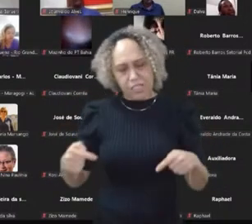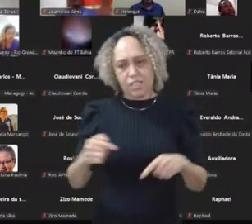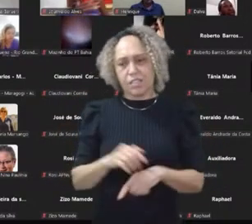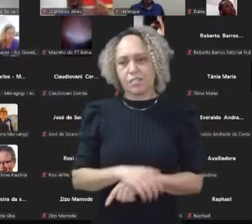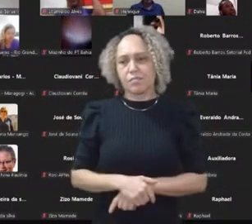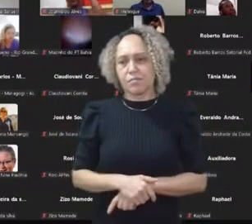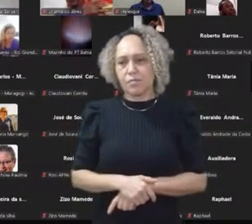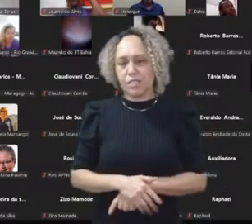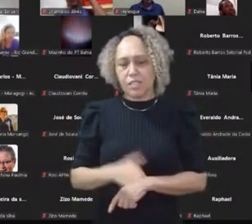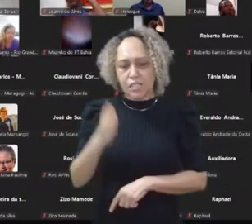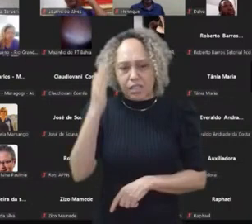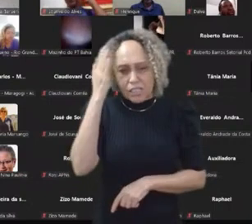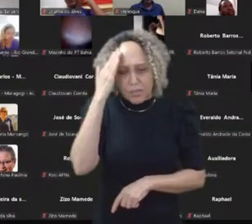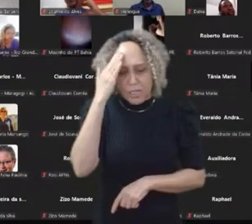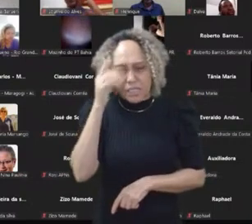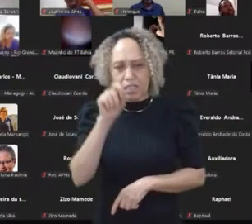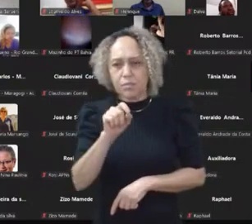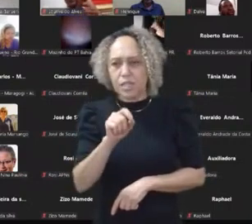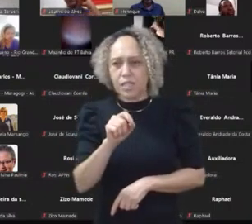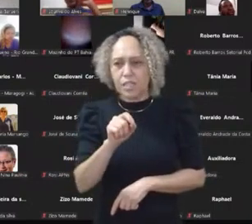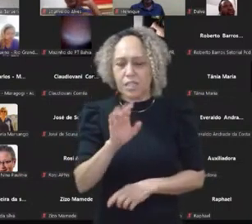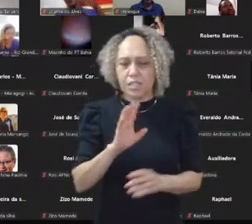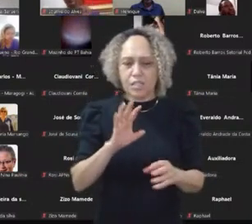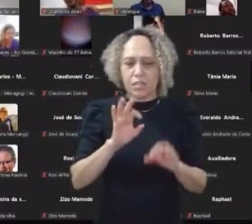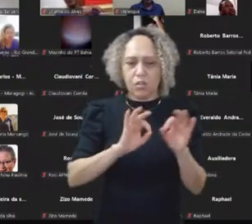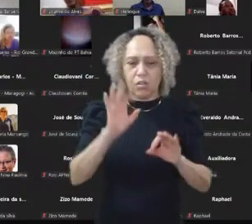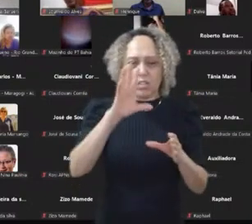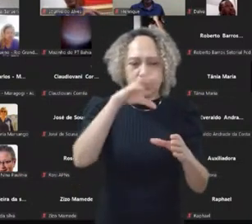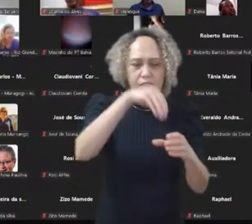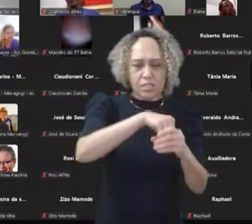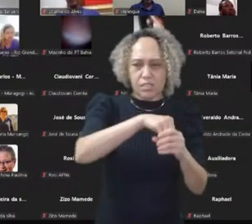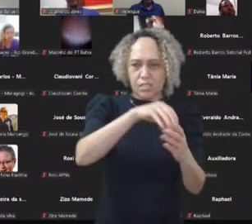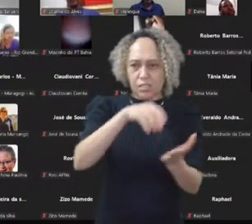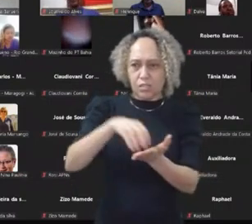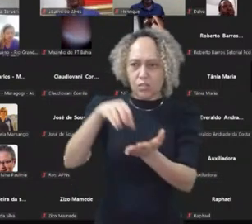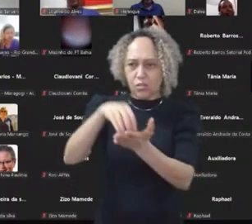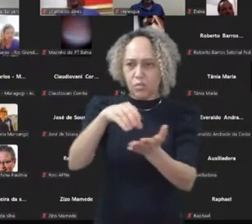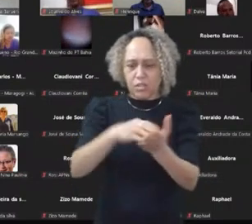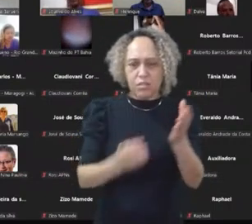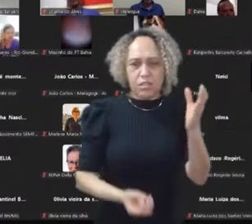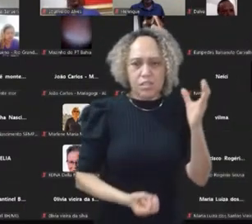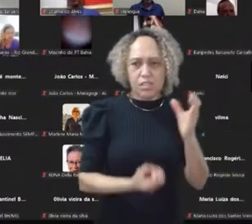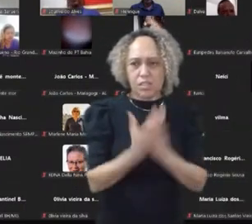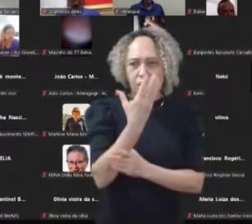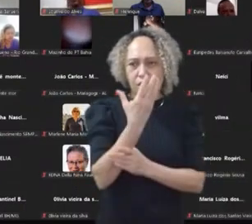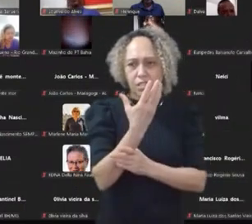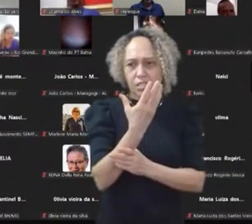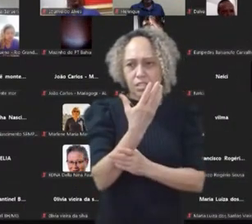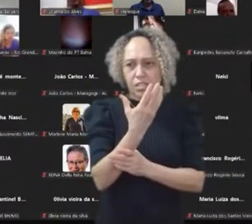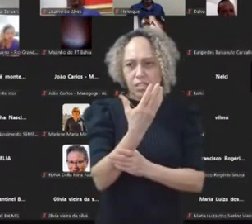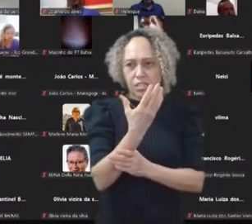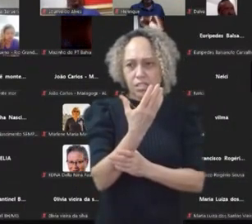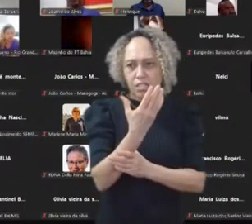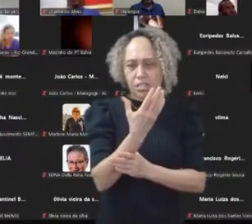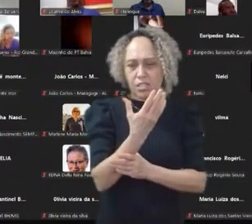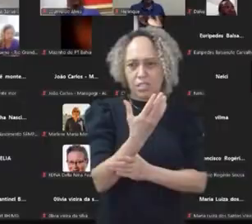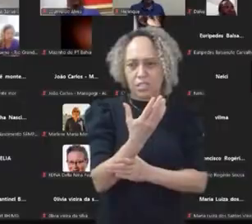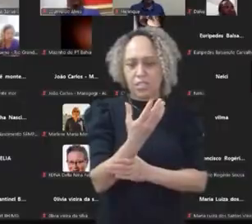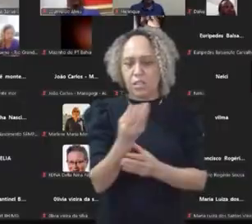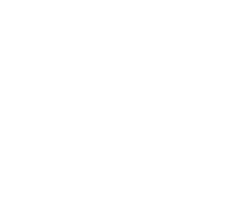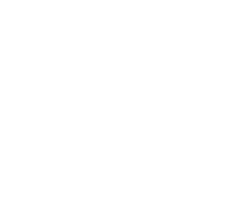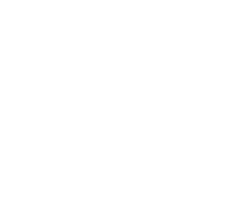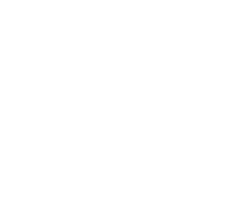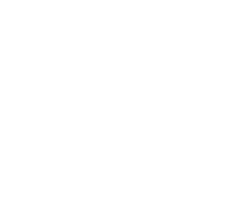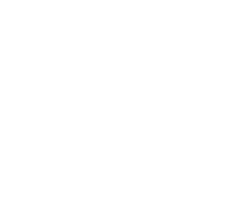sabe se organizar e comitês e a partir de escutar eh e criar esse tipo de de de de forma de vida mais